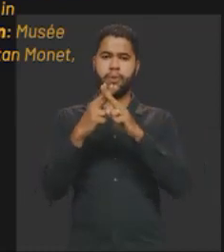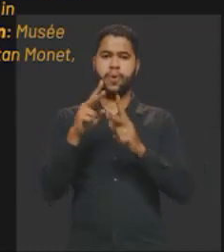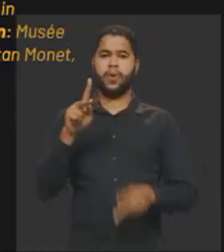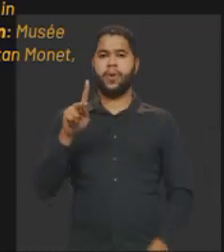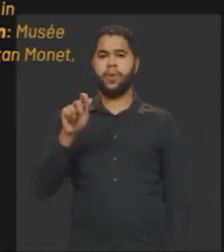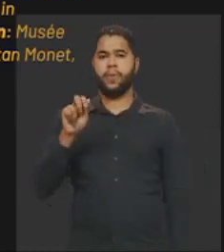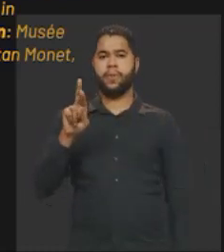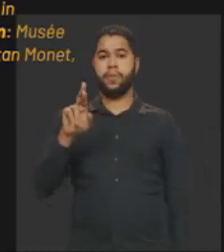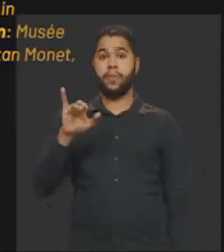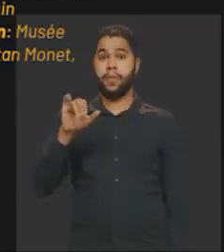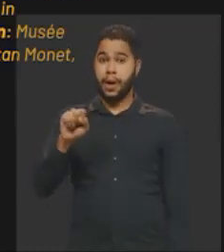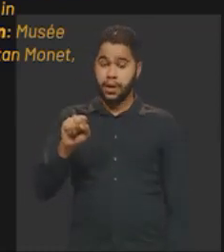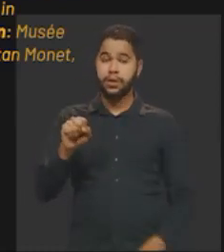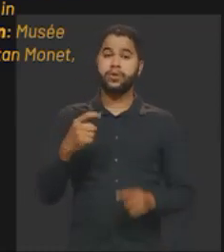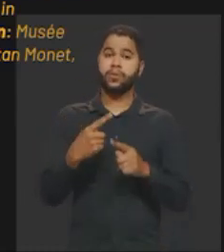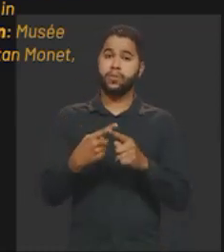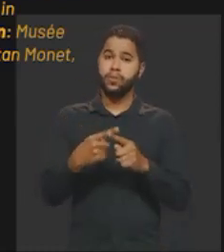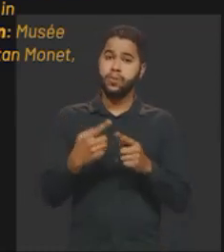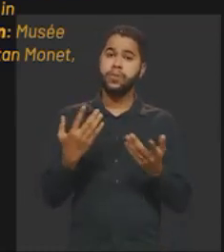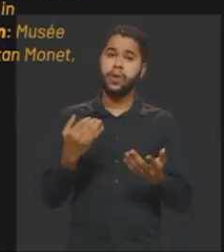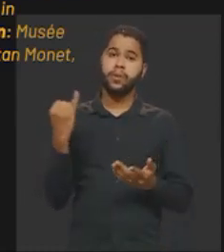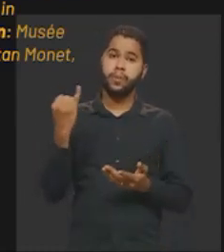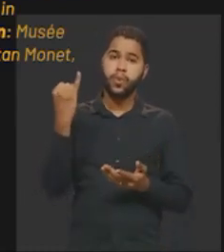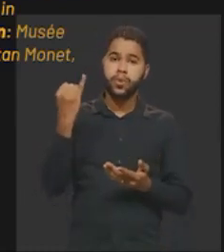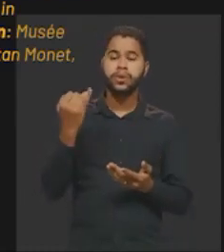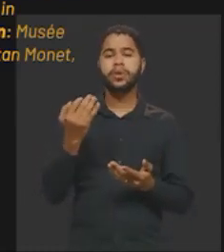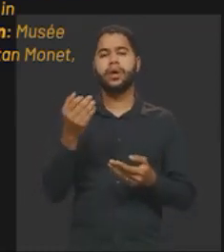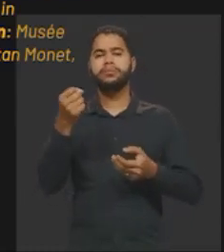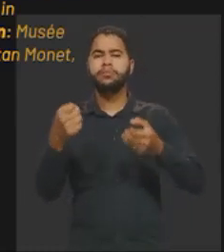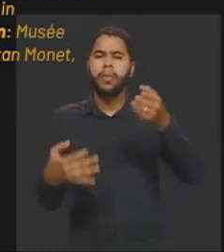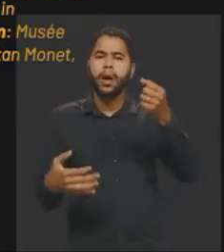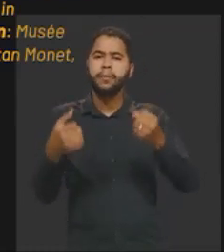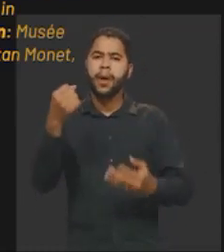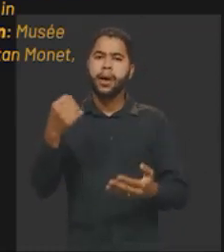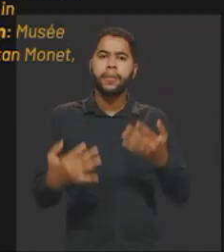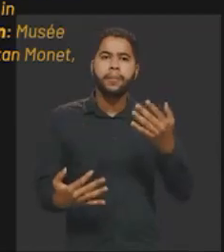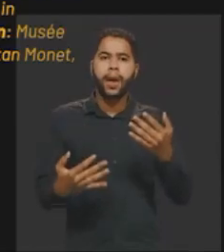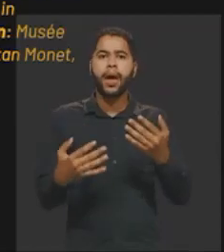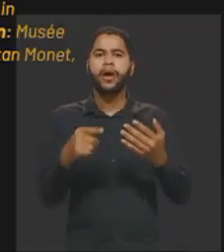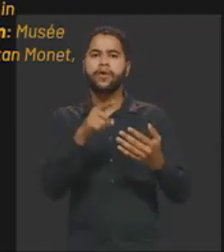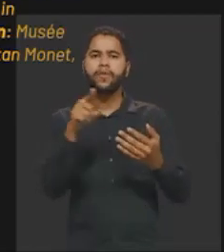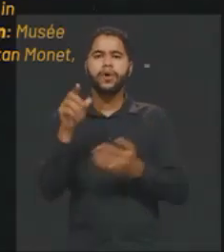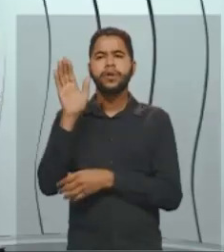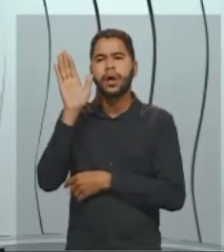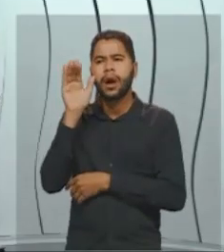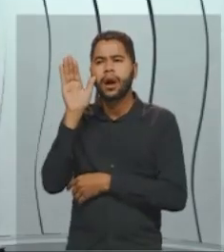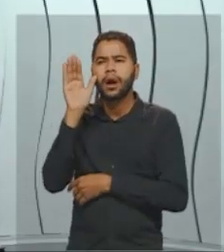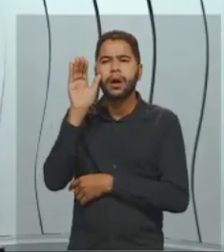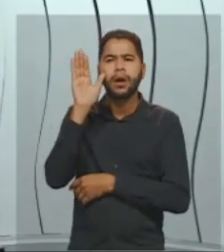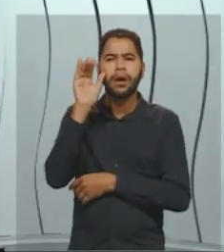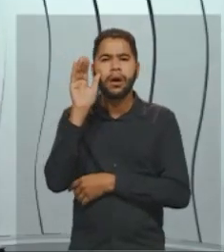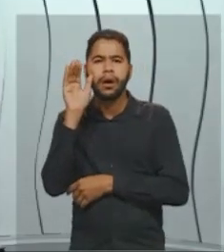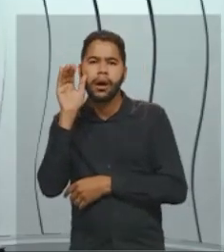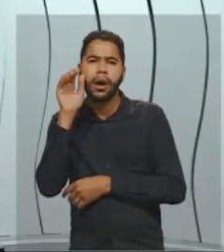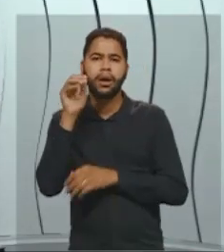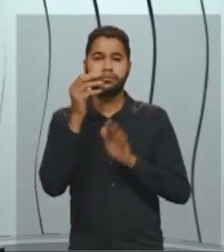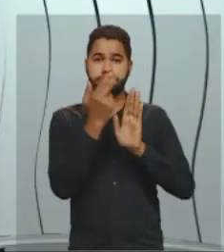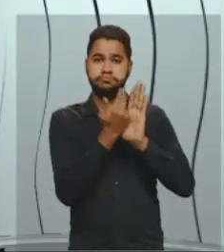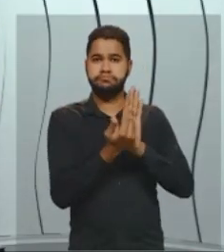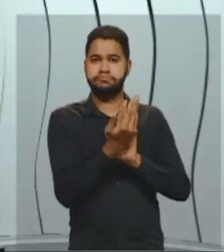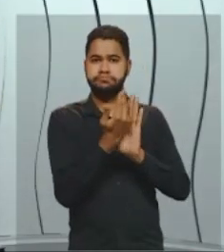isso que é importante, eu peguei um quadro para a gente ir falando alguma coisa verbal e vocês irem observando nessa pintura